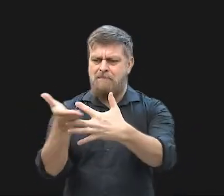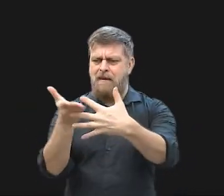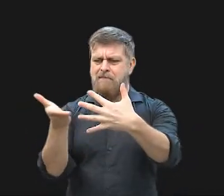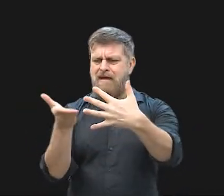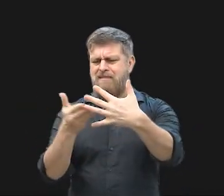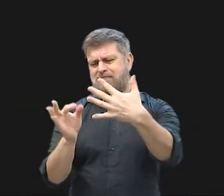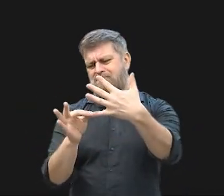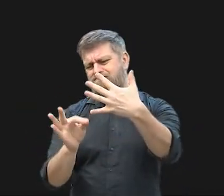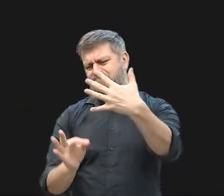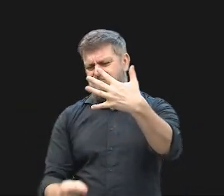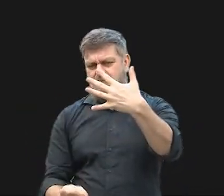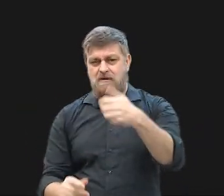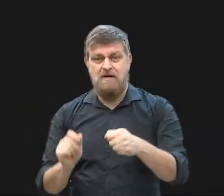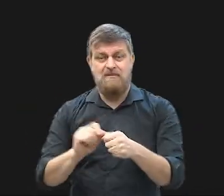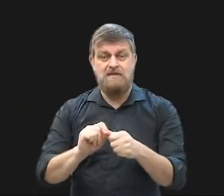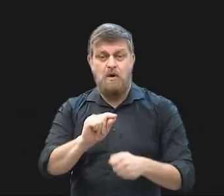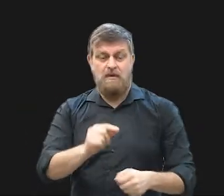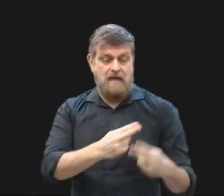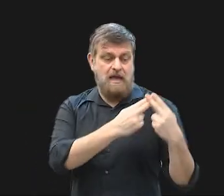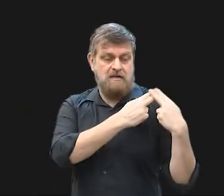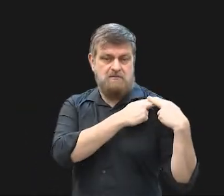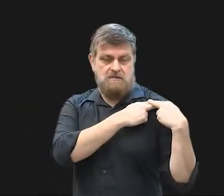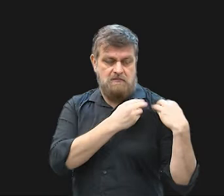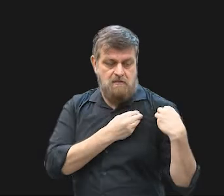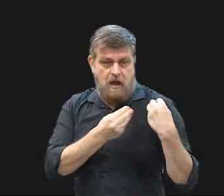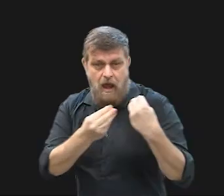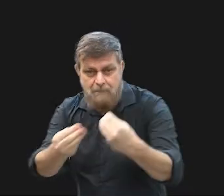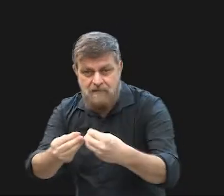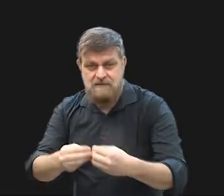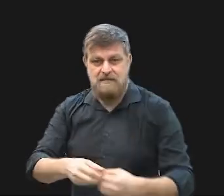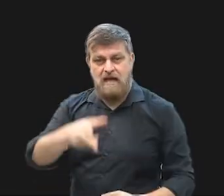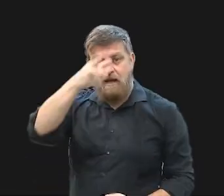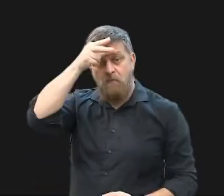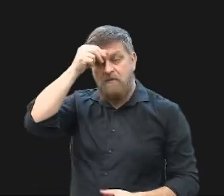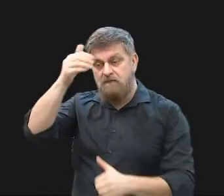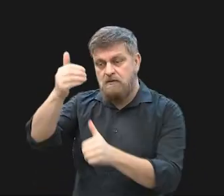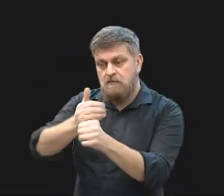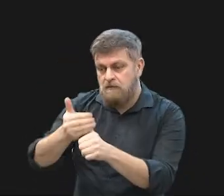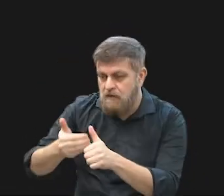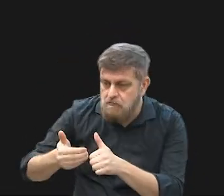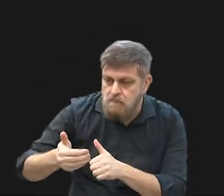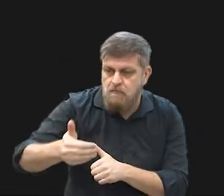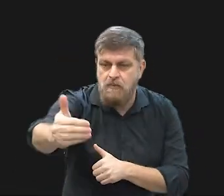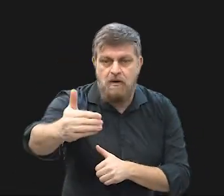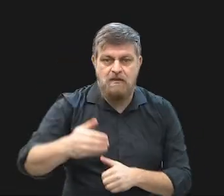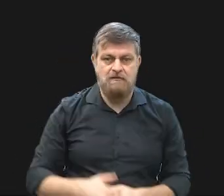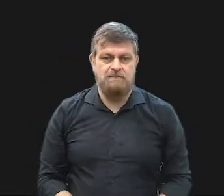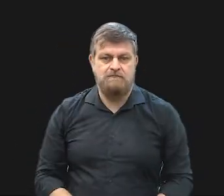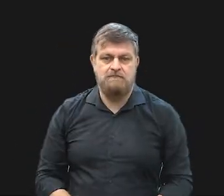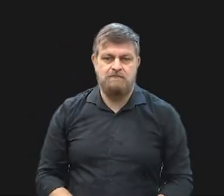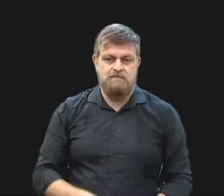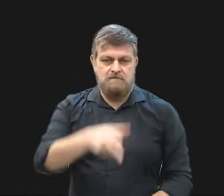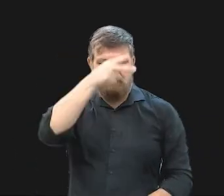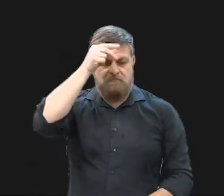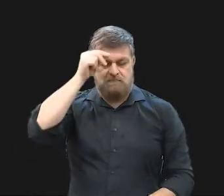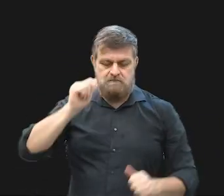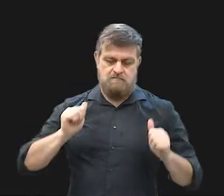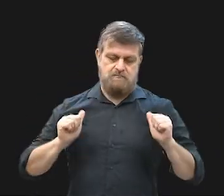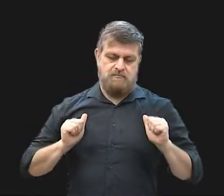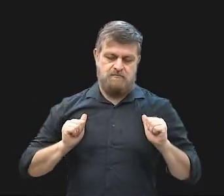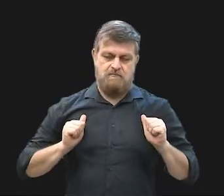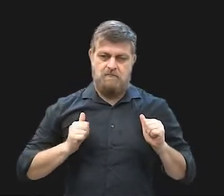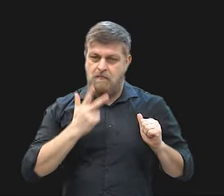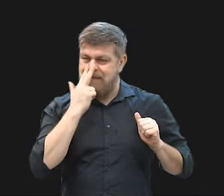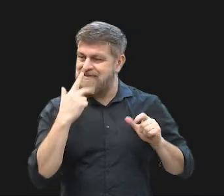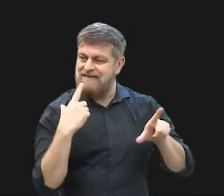seja, ele vai jogar essa bomba para as administrações posteriores. Ele está simplesmente